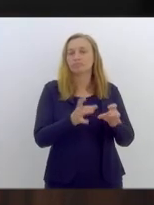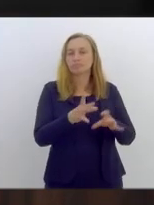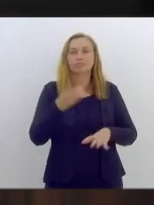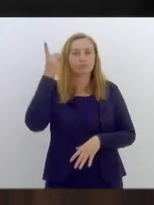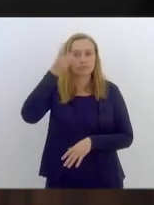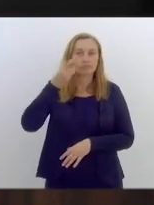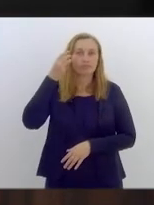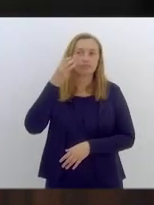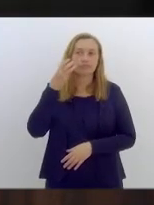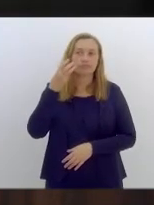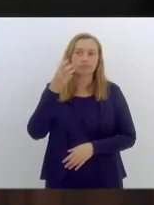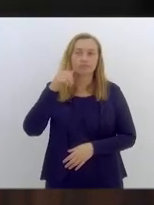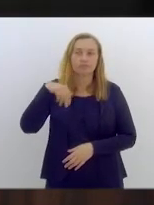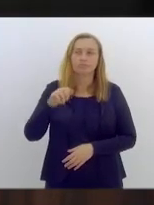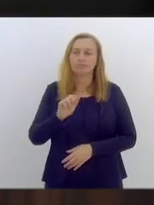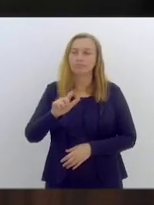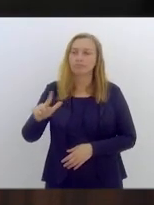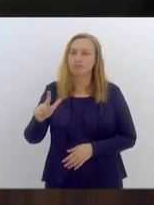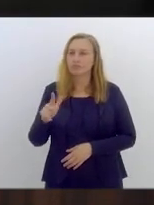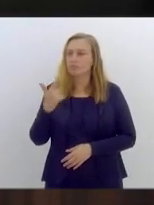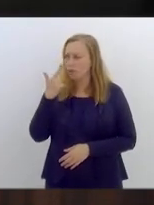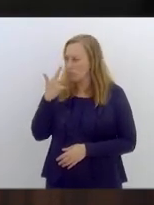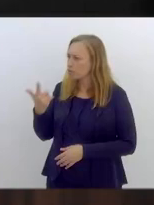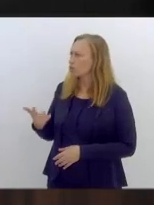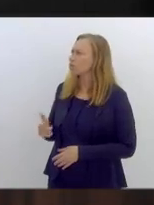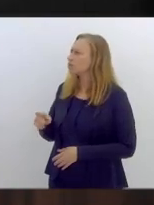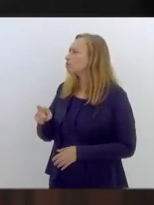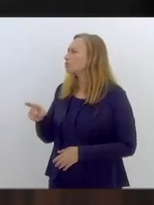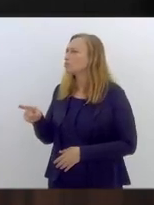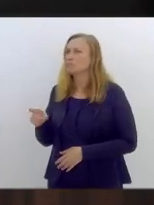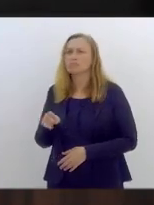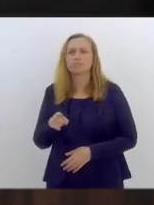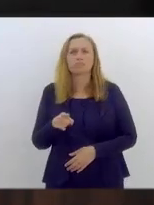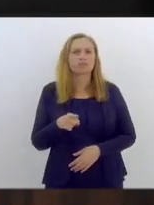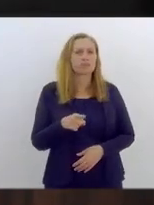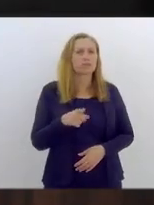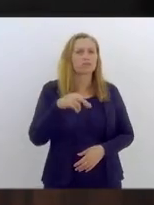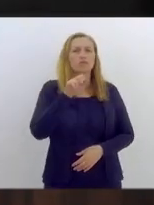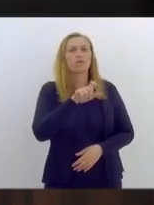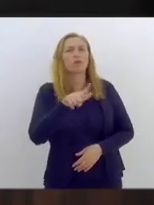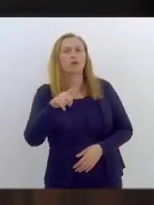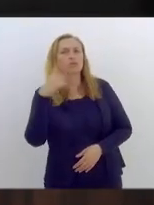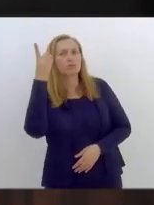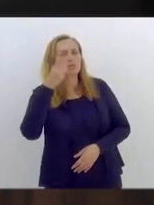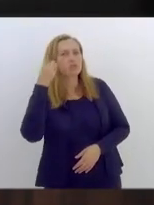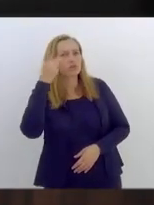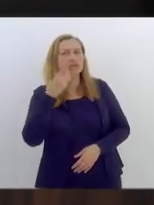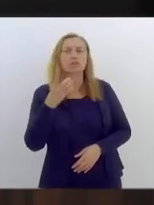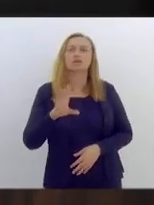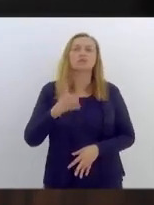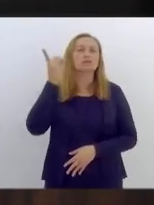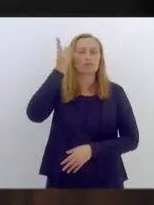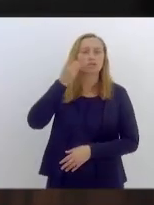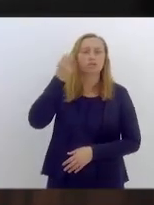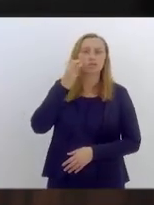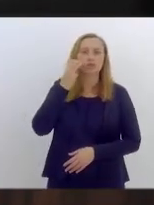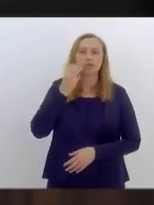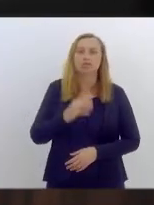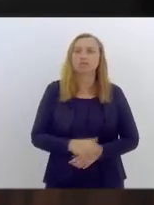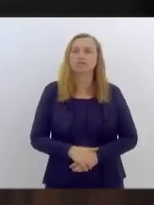Valdeque Noel de Carvalho. Eu tinha visto Noel aí. Deputado Noel de Carvalho. Deputada Valdeque Carneiro.